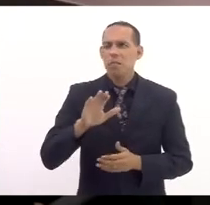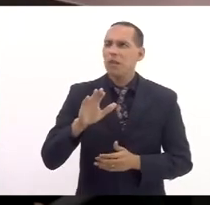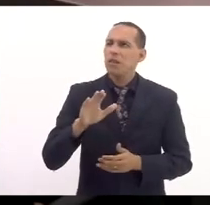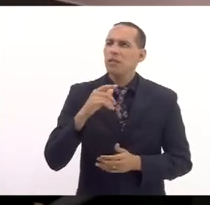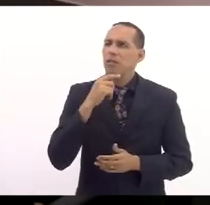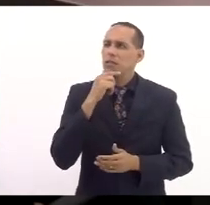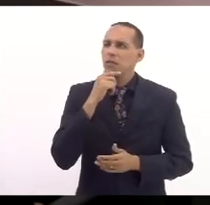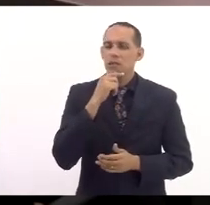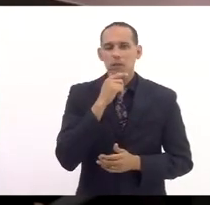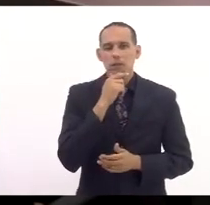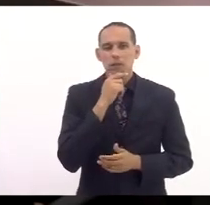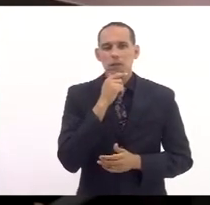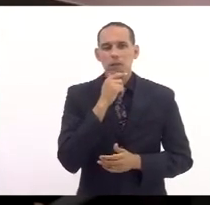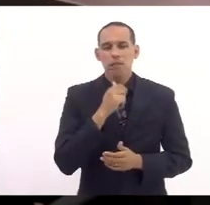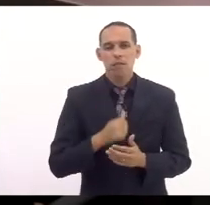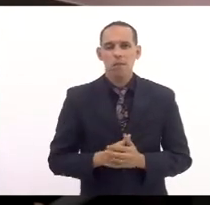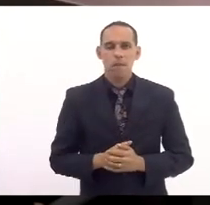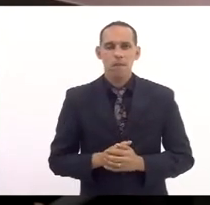nossa...